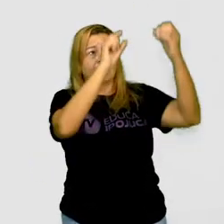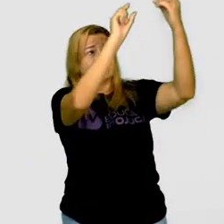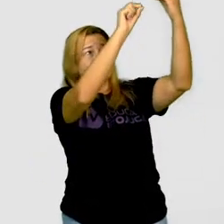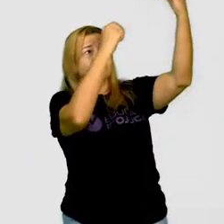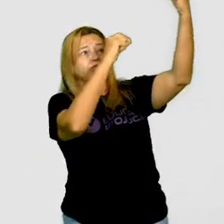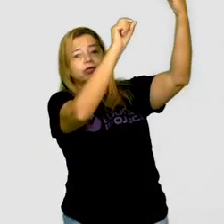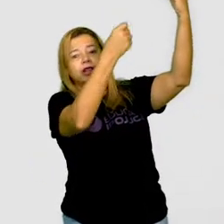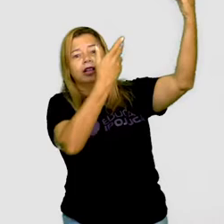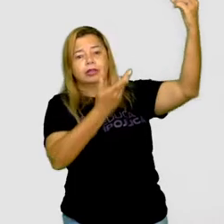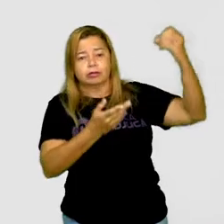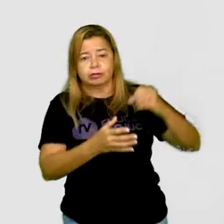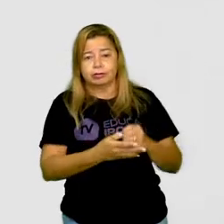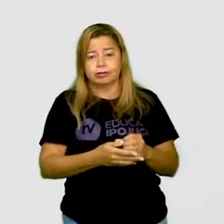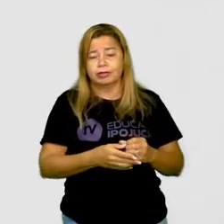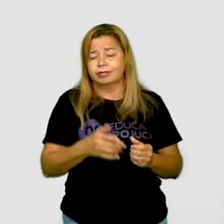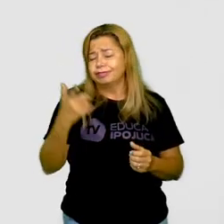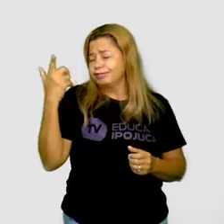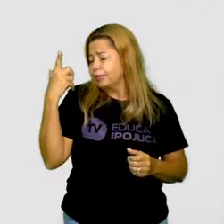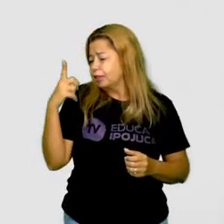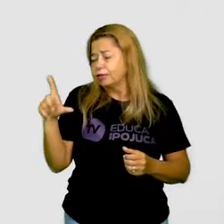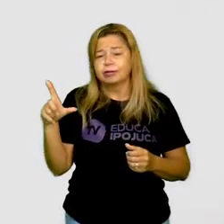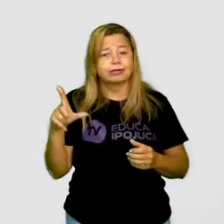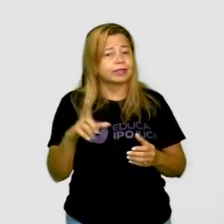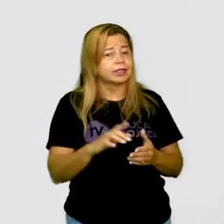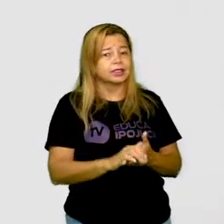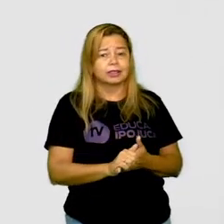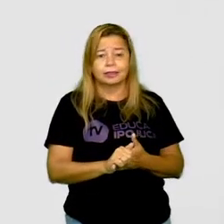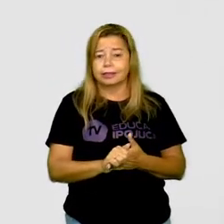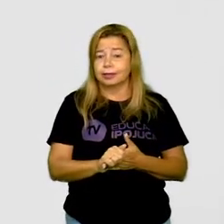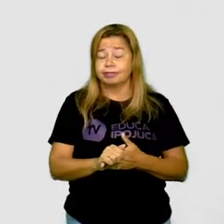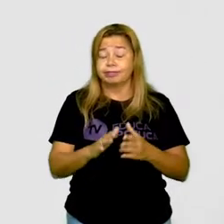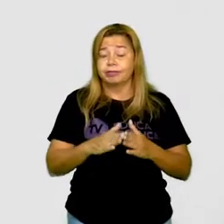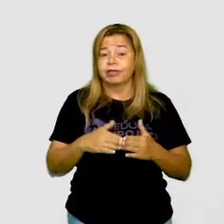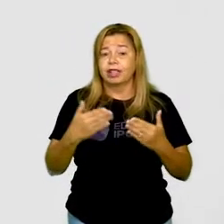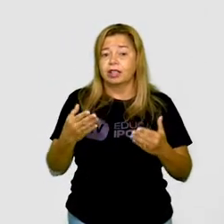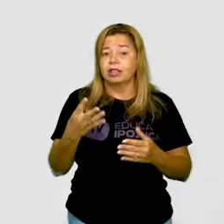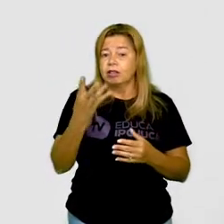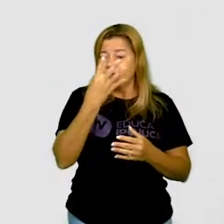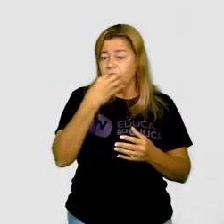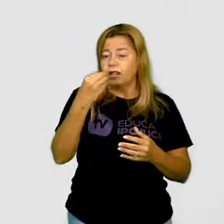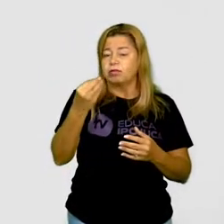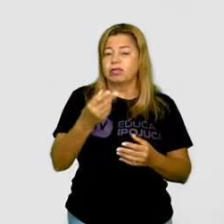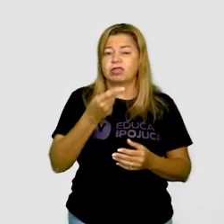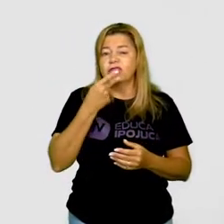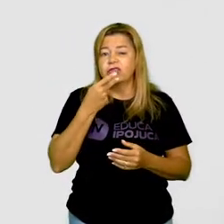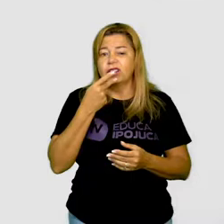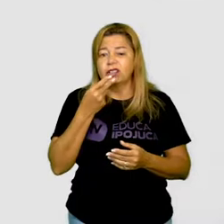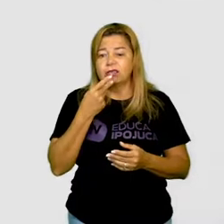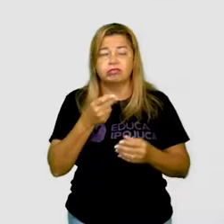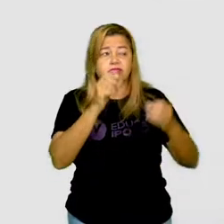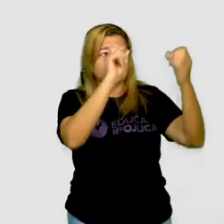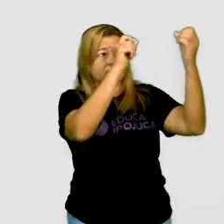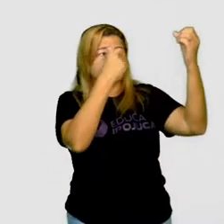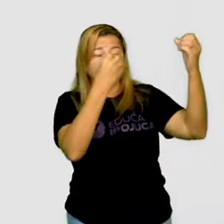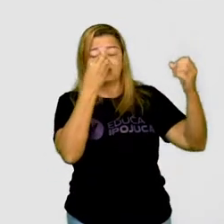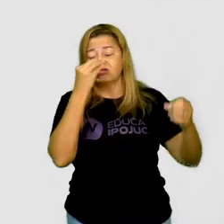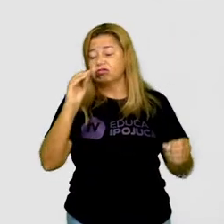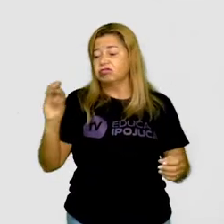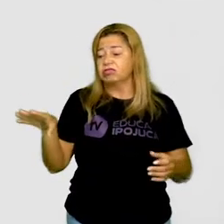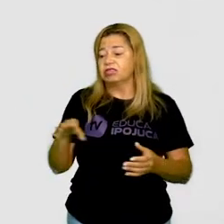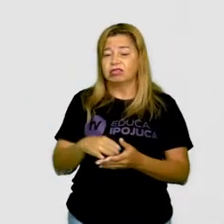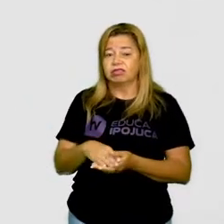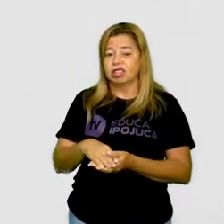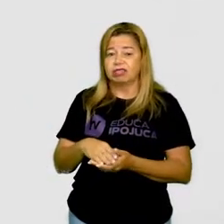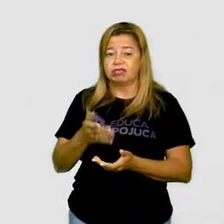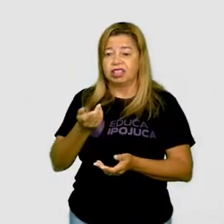tentasse, não as conseguia alcançar. Então disse: Estas uvas estão muito azedas e podem manchar-me